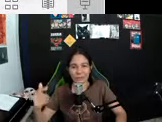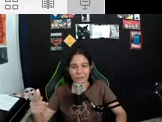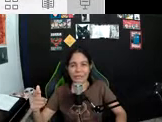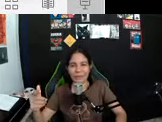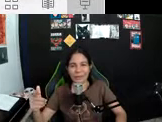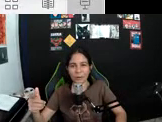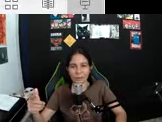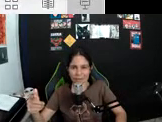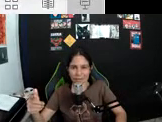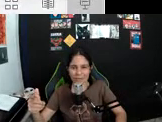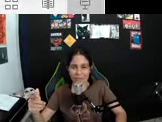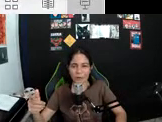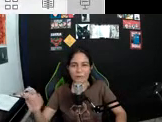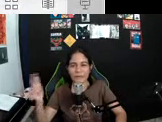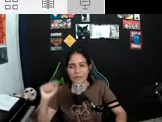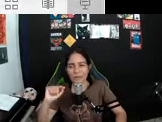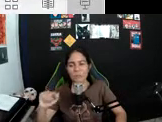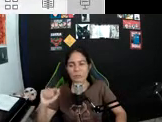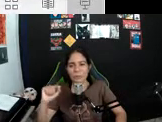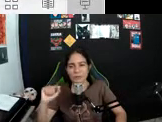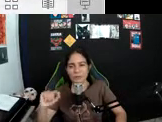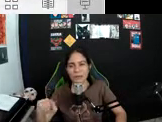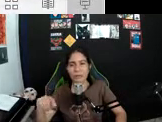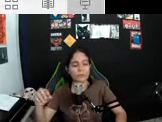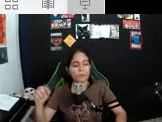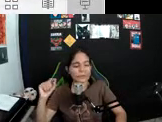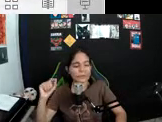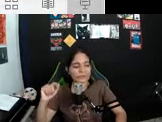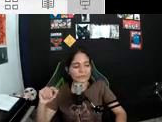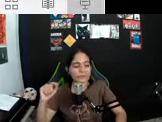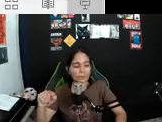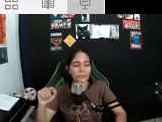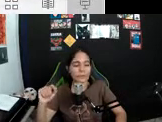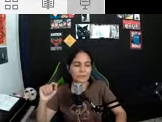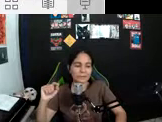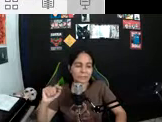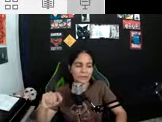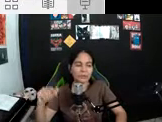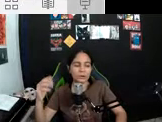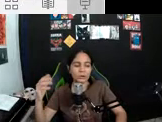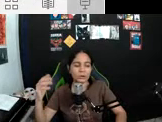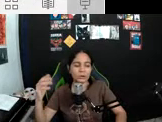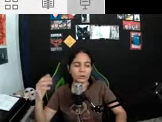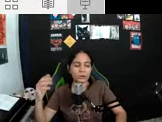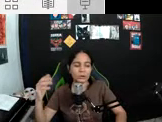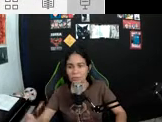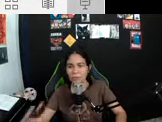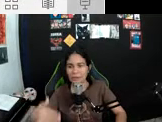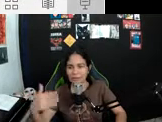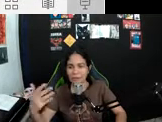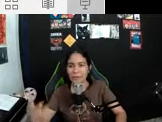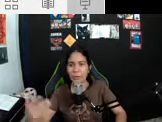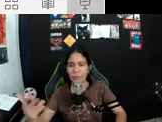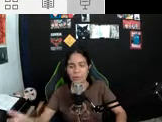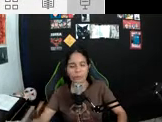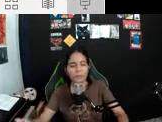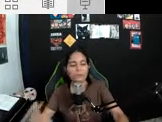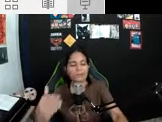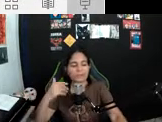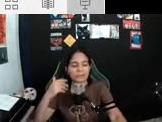você não responder criminalmente. Você, como profissional, você tem que ter o conhecimento de tudo, né, que